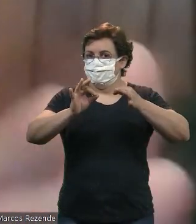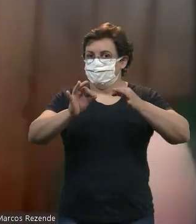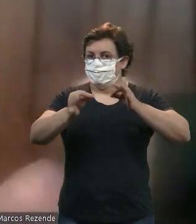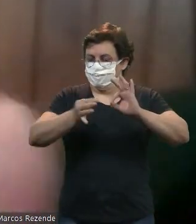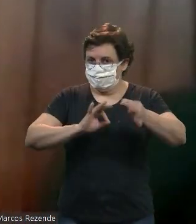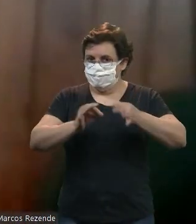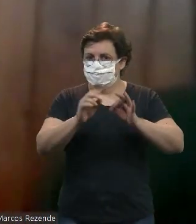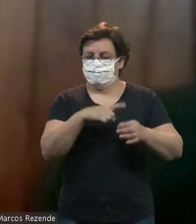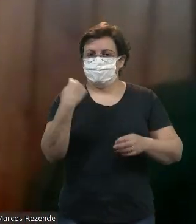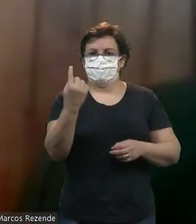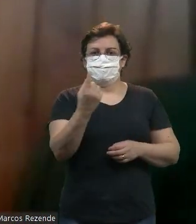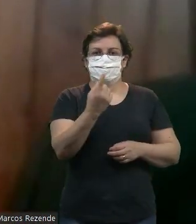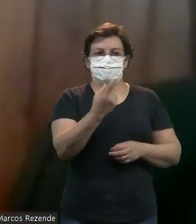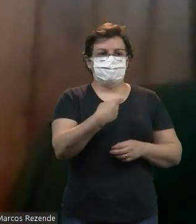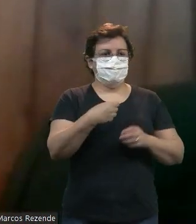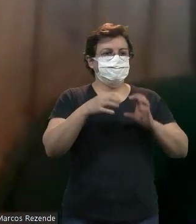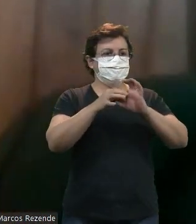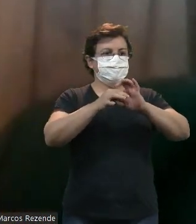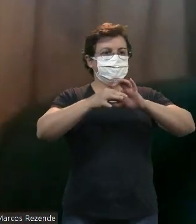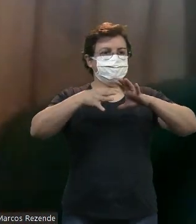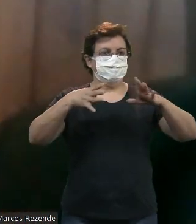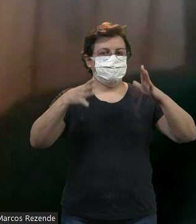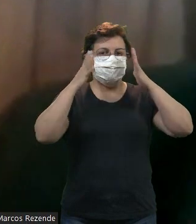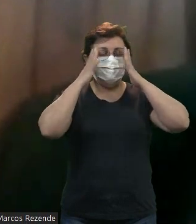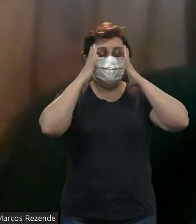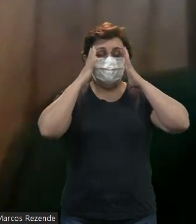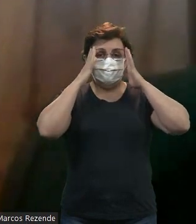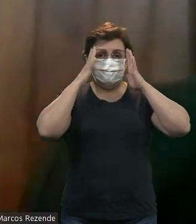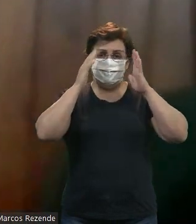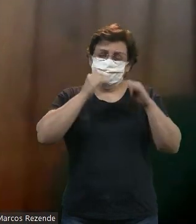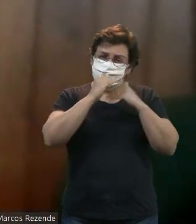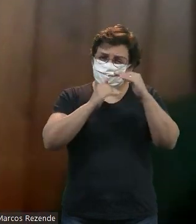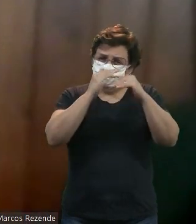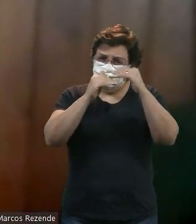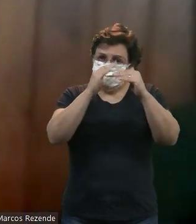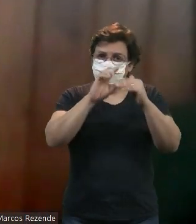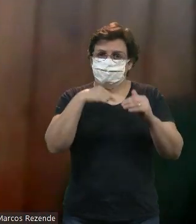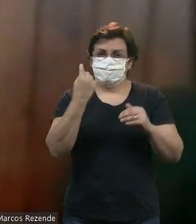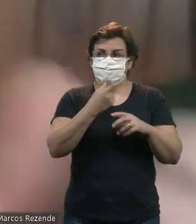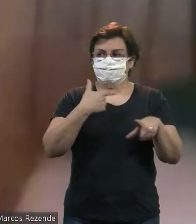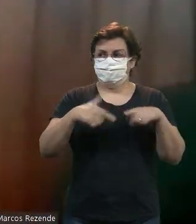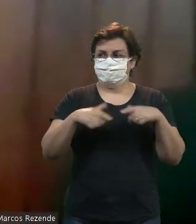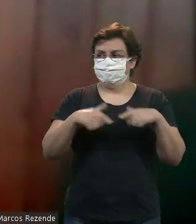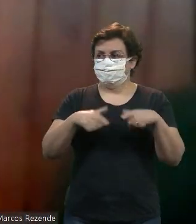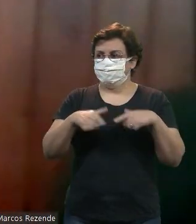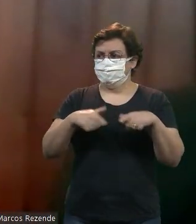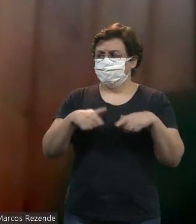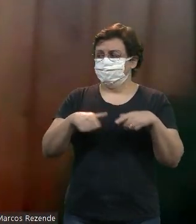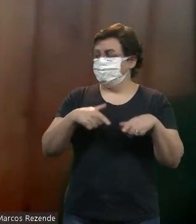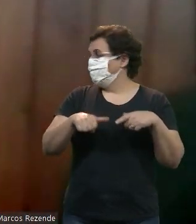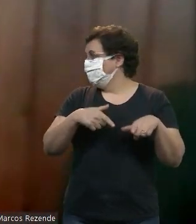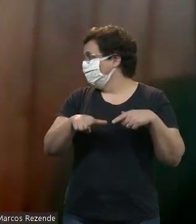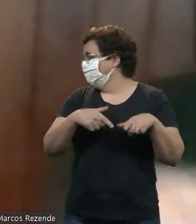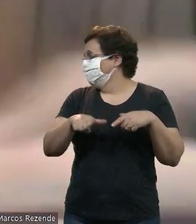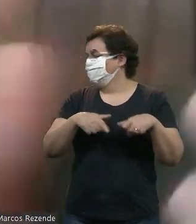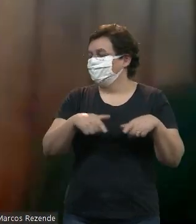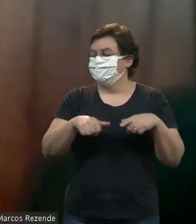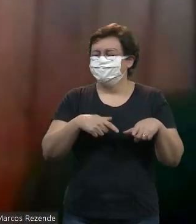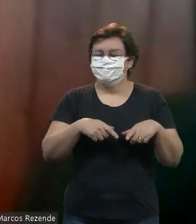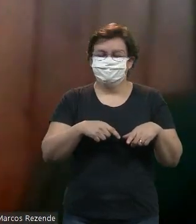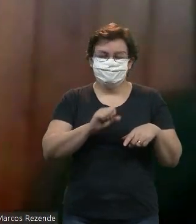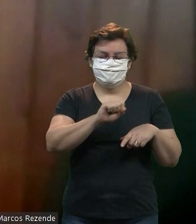nosso de autorização gradativa no retorno das nossas atividades, vai significar desemprego,